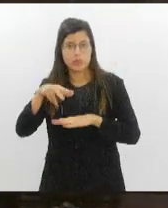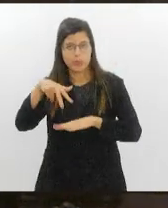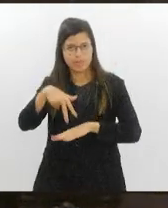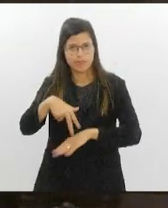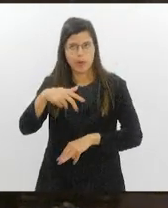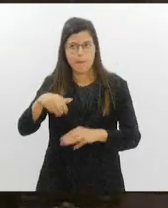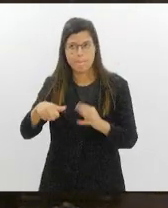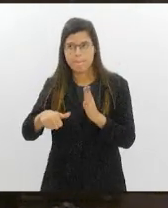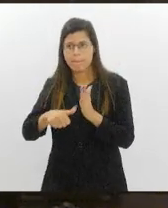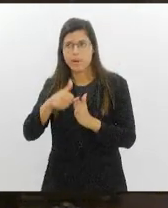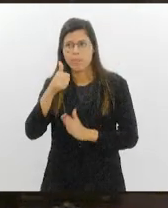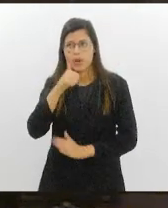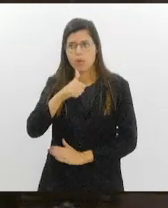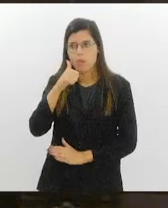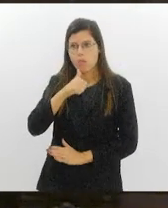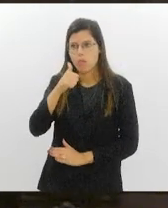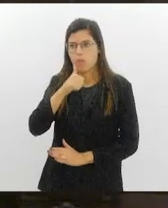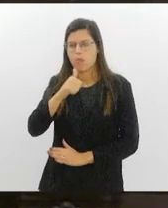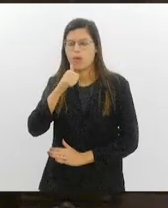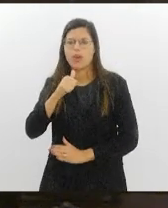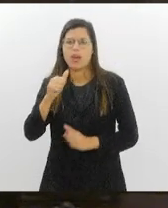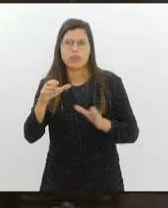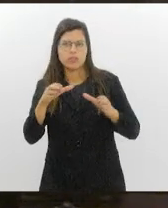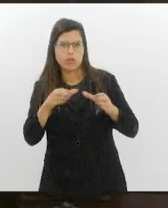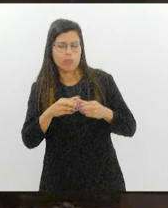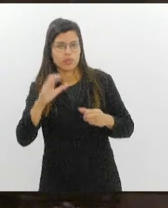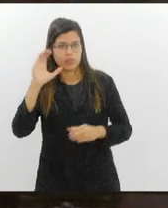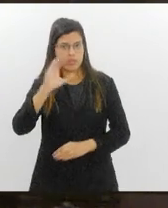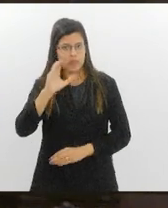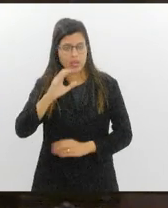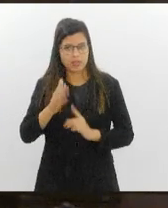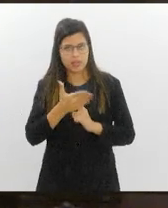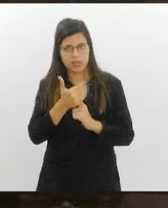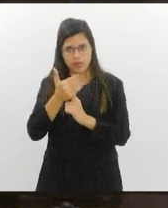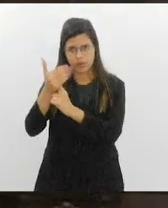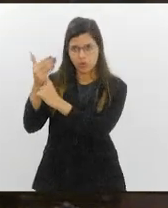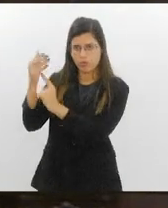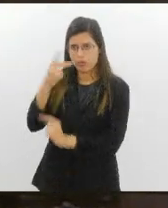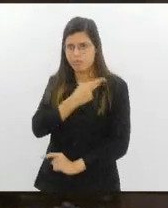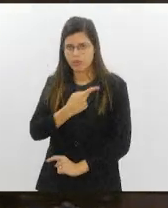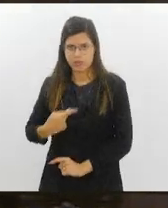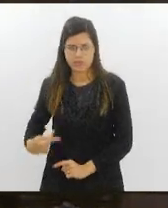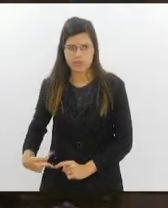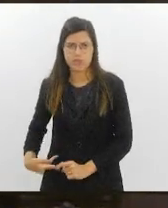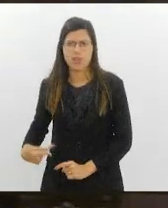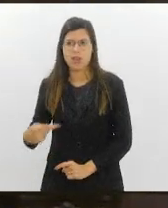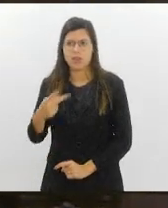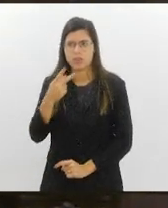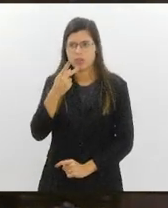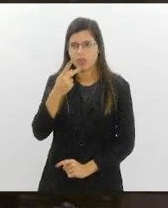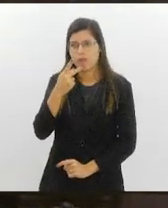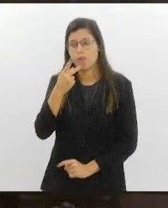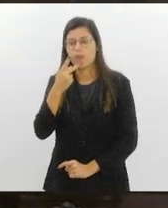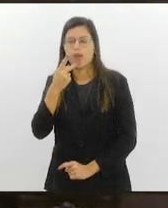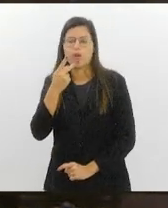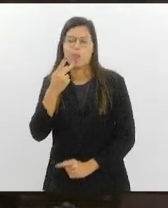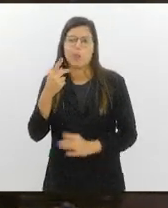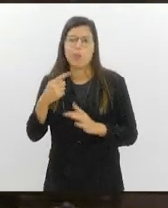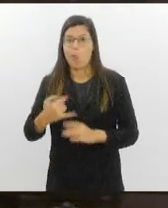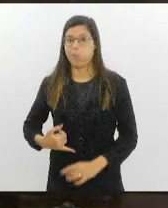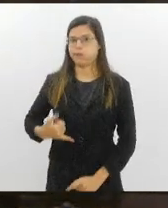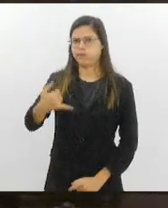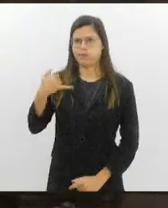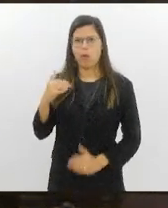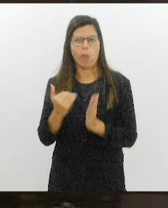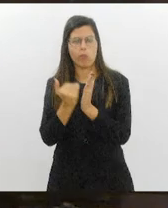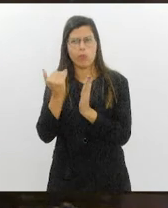mulher presidente da Comissão da Ciência e Tecnologia, não falo isso, no caso, com muito orgulho, com muita alegria, porque isso é